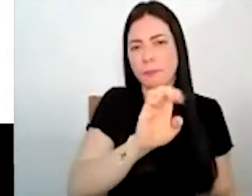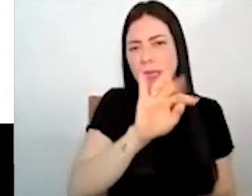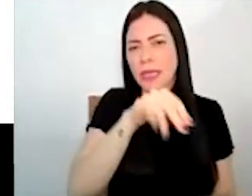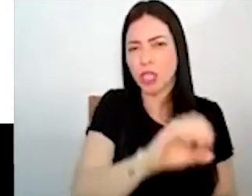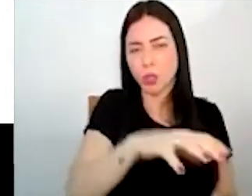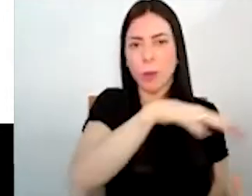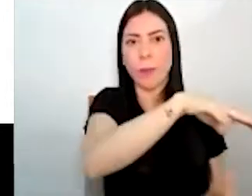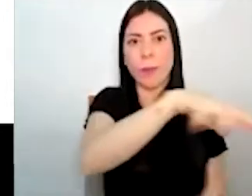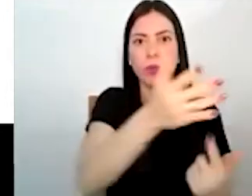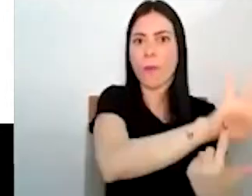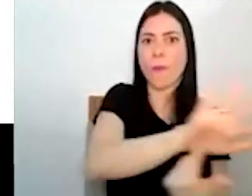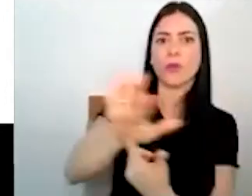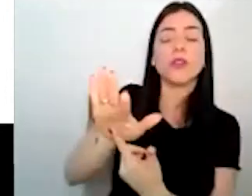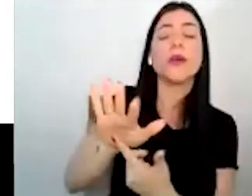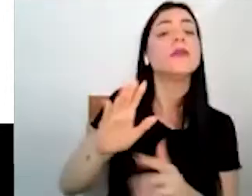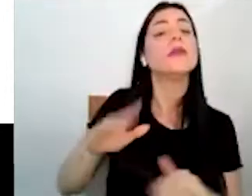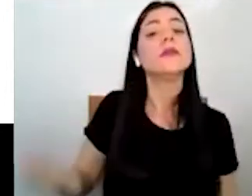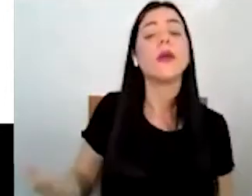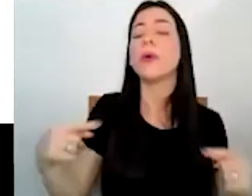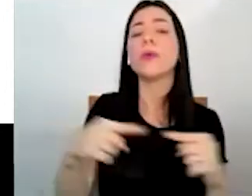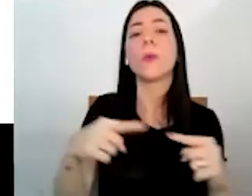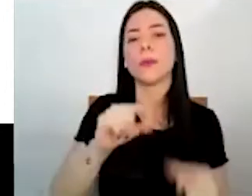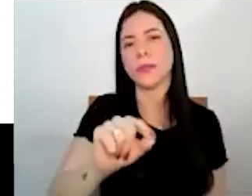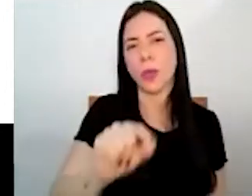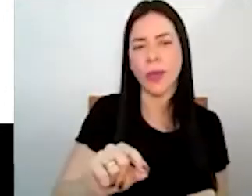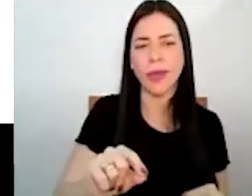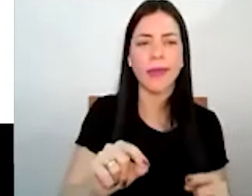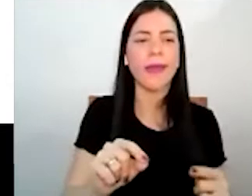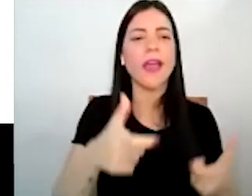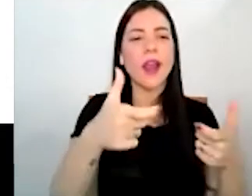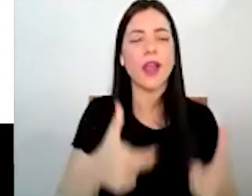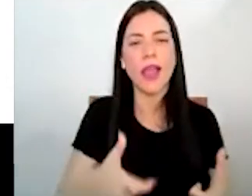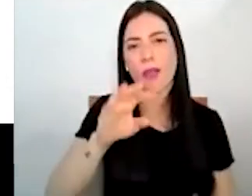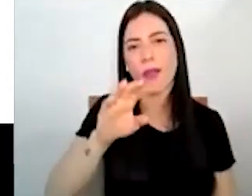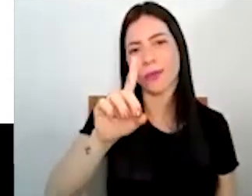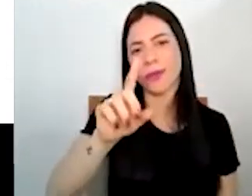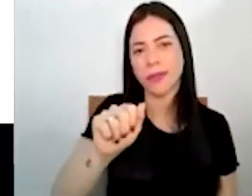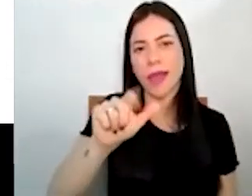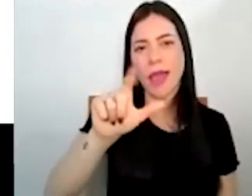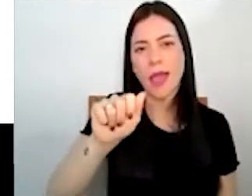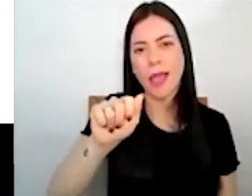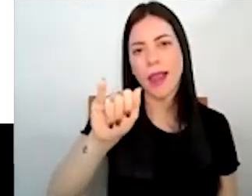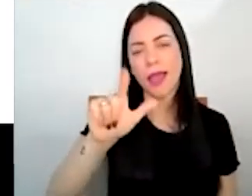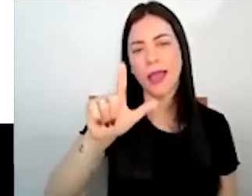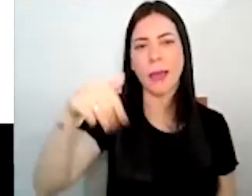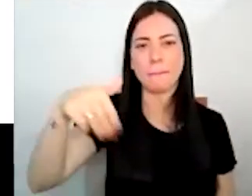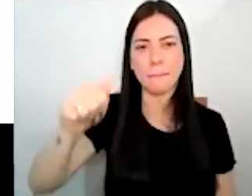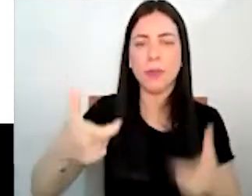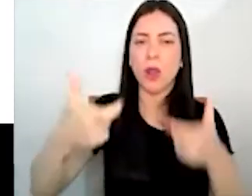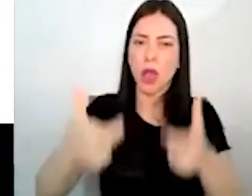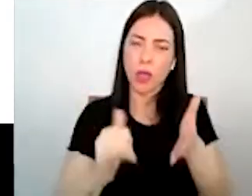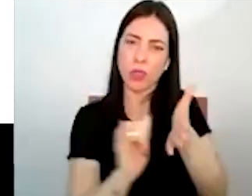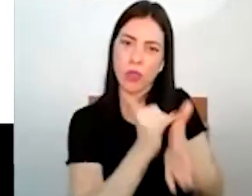sido encontrados ali na casa do Dalai Lama, em Nova York, né? Ele mora lá exilado, né? Ele que é a